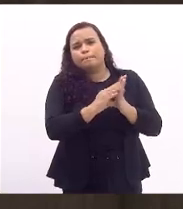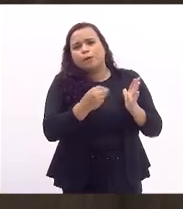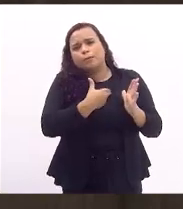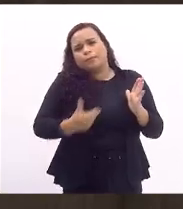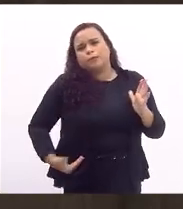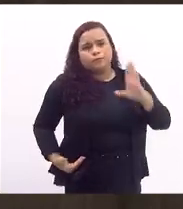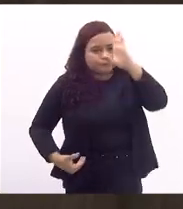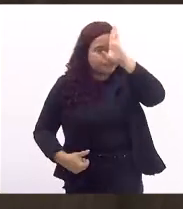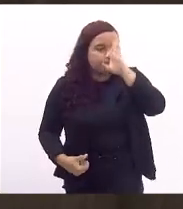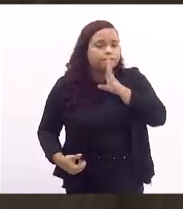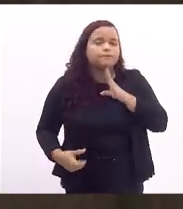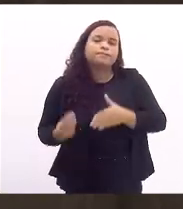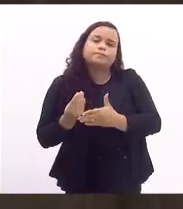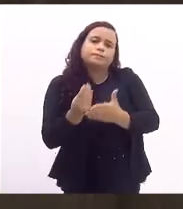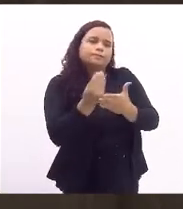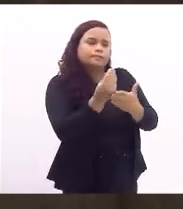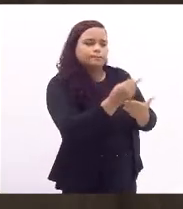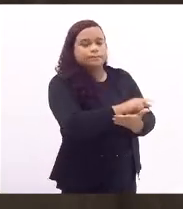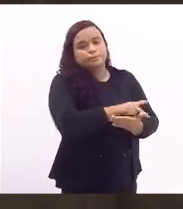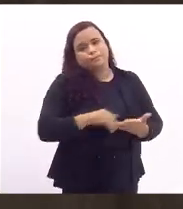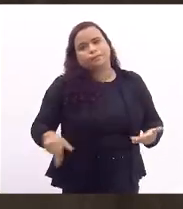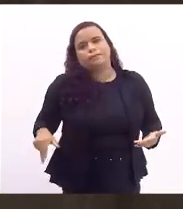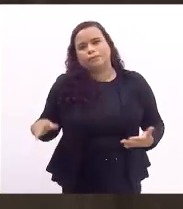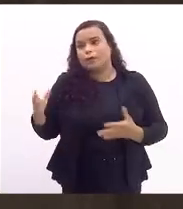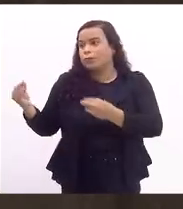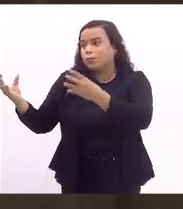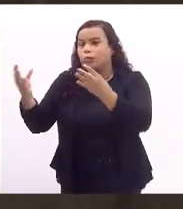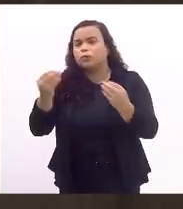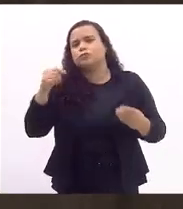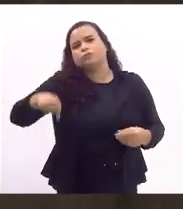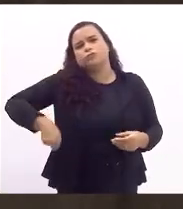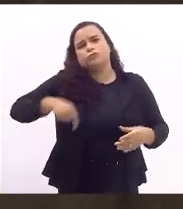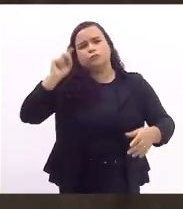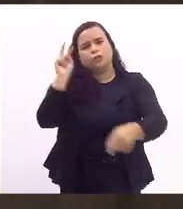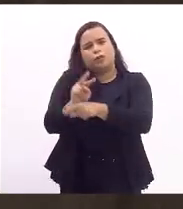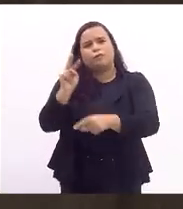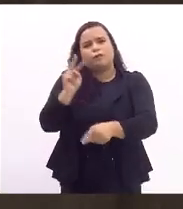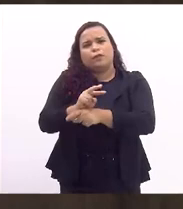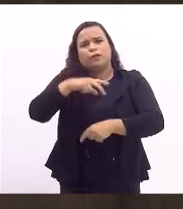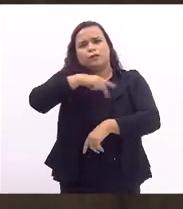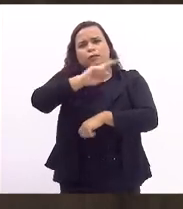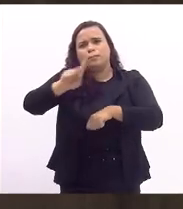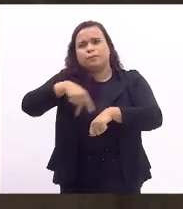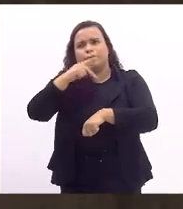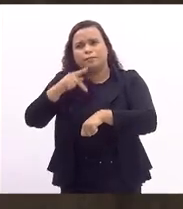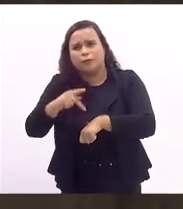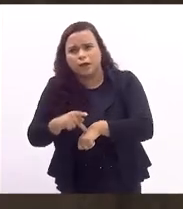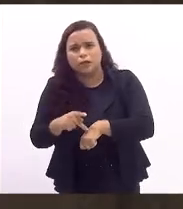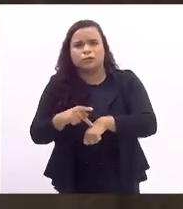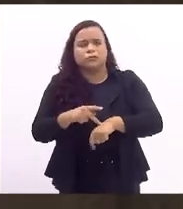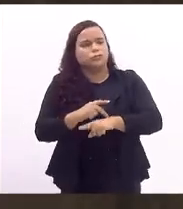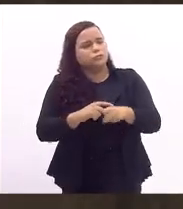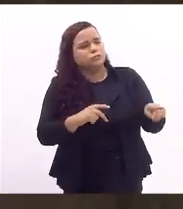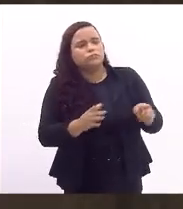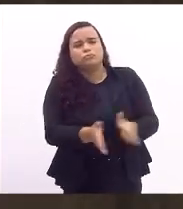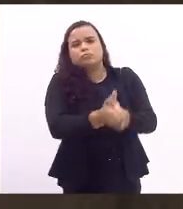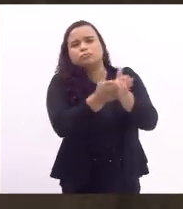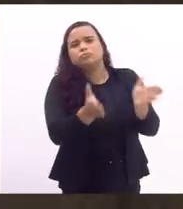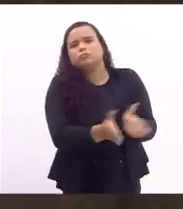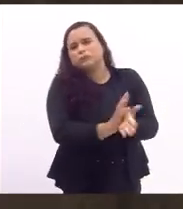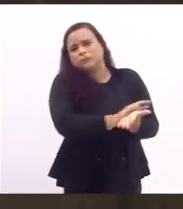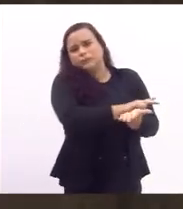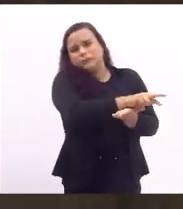gratuito né ao contrário do que muitos defendem é um país de famélicos de Miseráveis